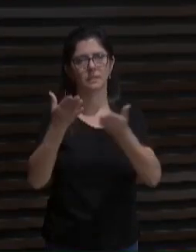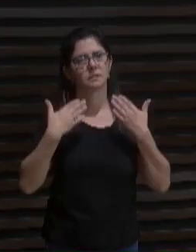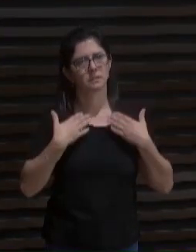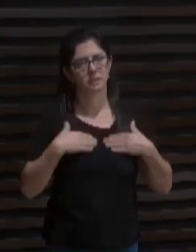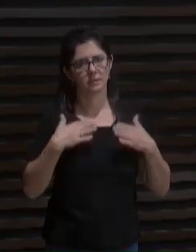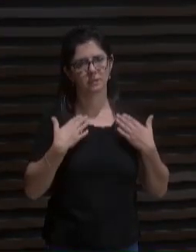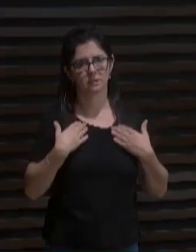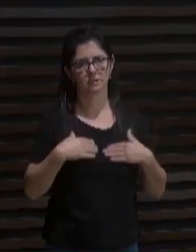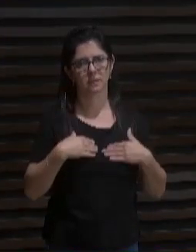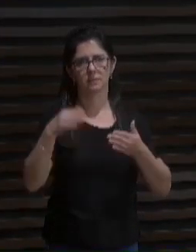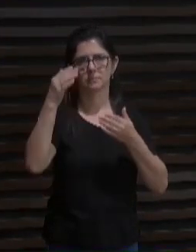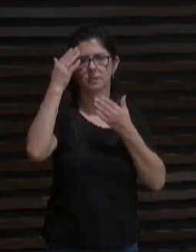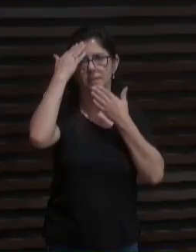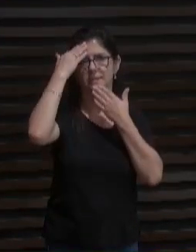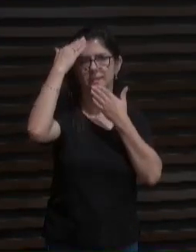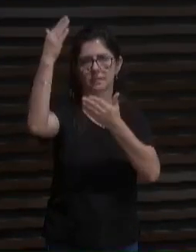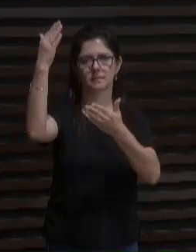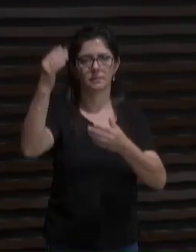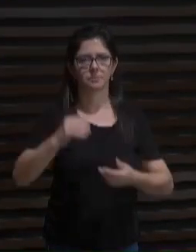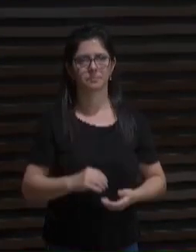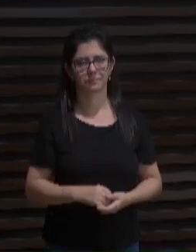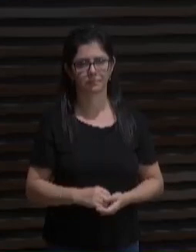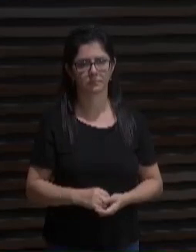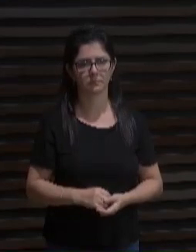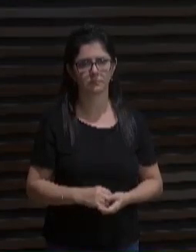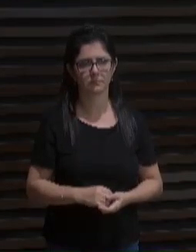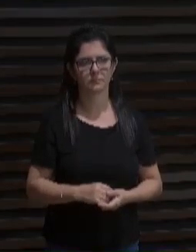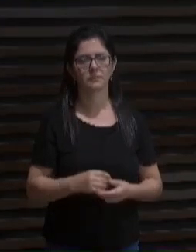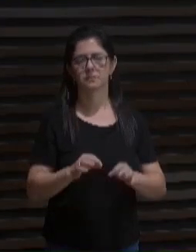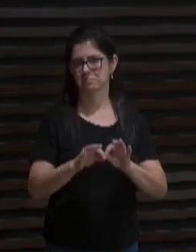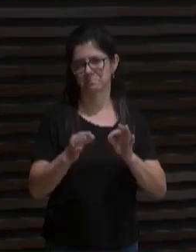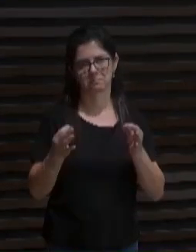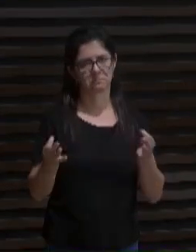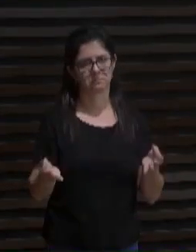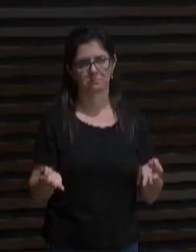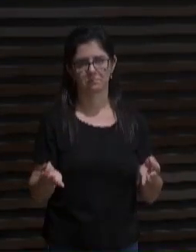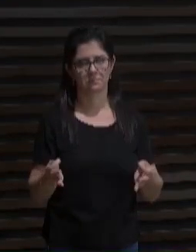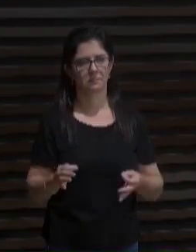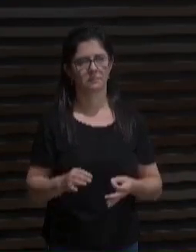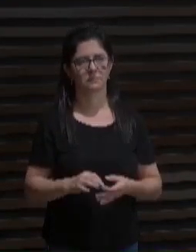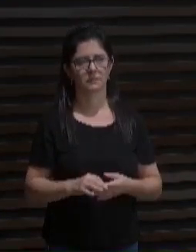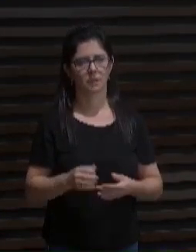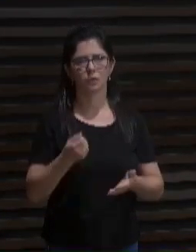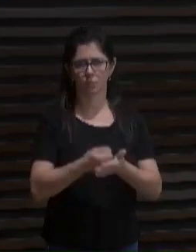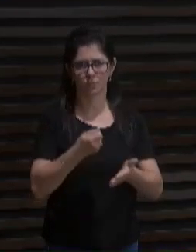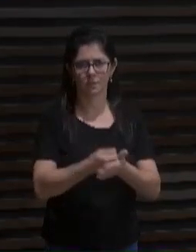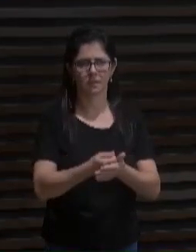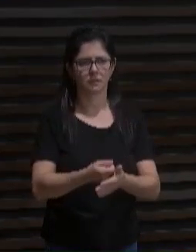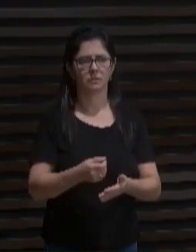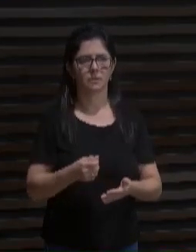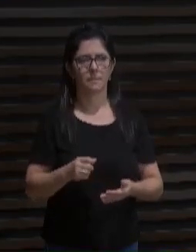descansar e agradecer. Olha que simplicidade, meu irmão. E a gente fica aí labutando, brigando com Deus. Nós temos